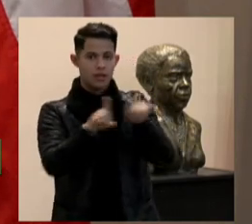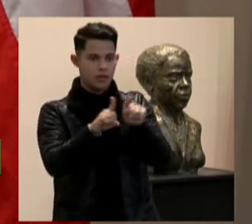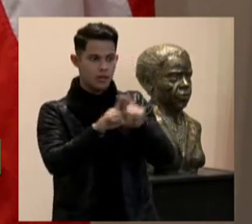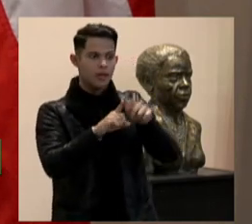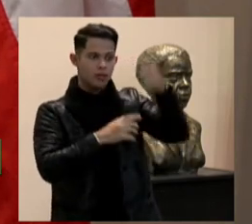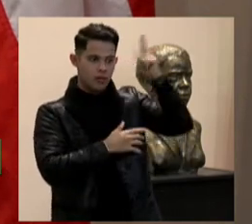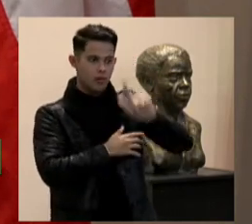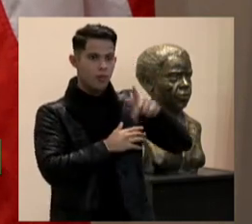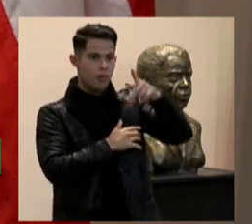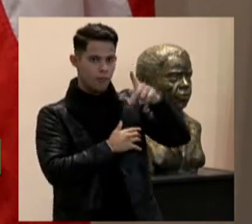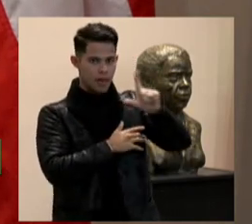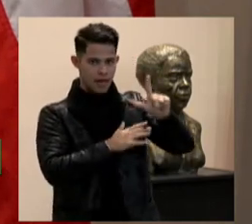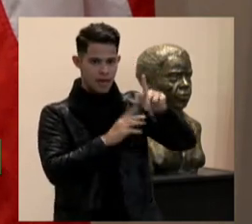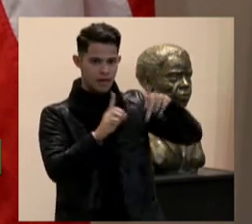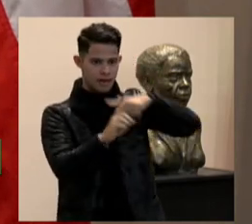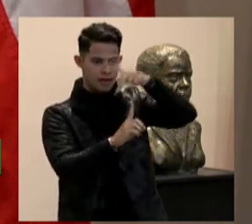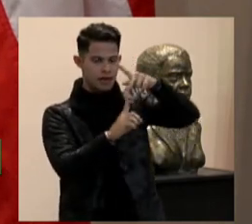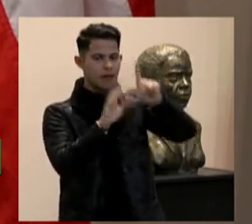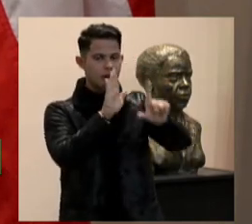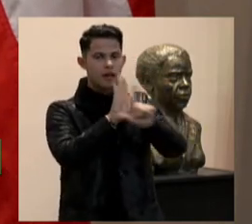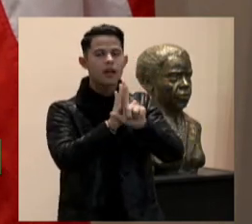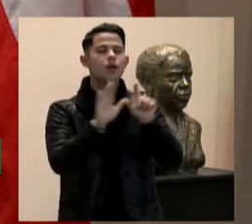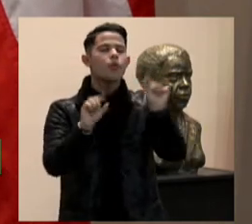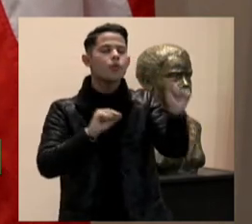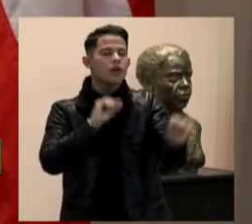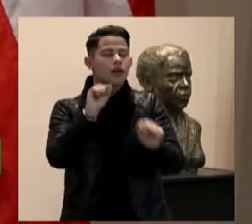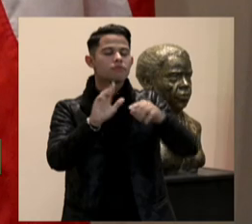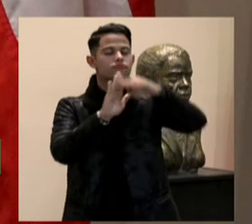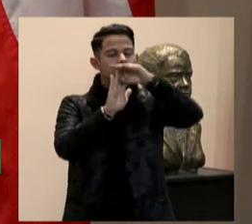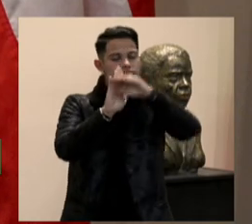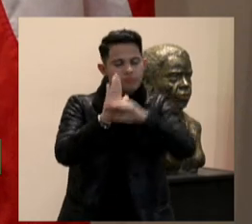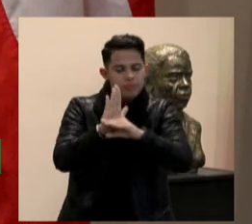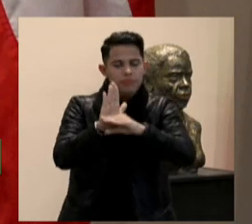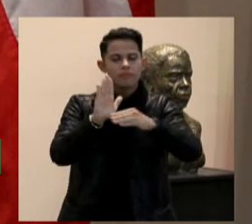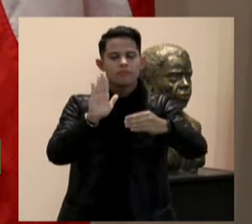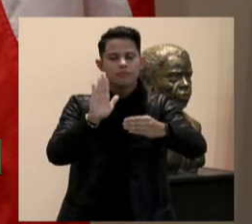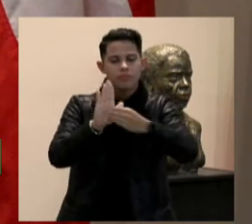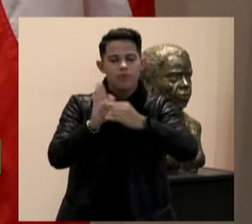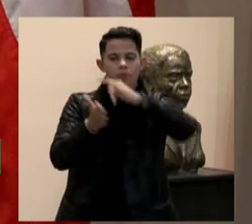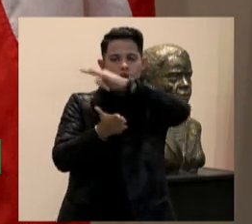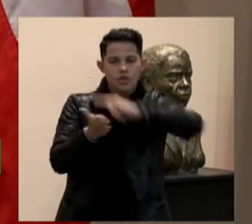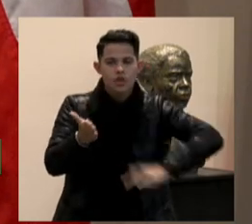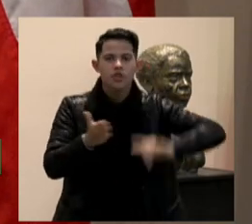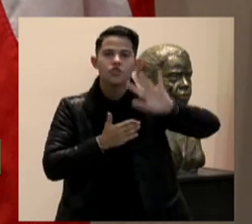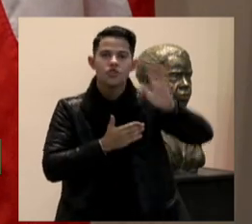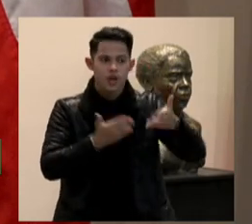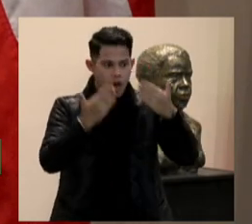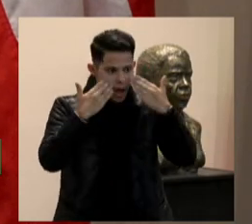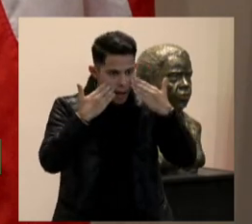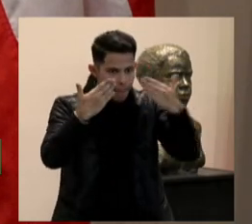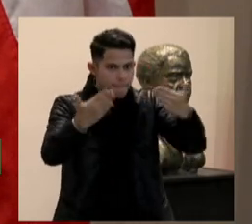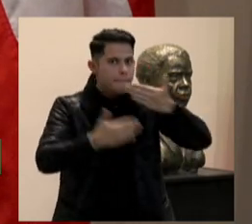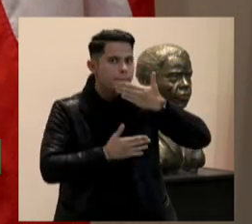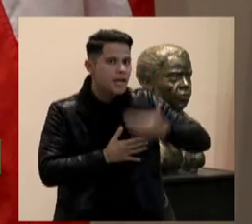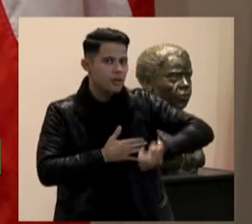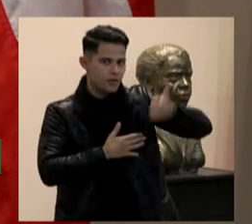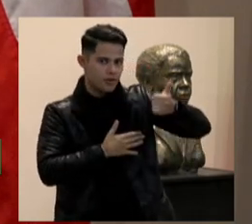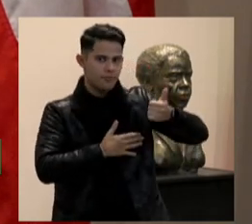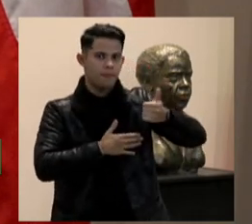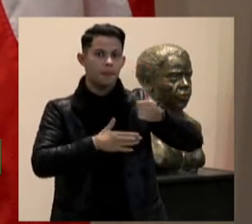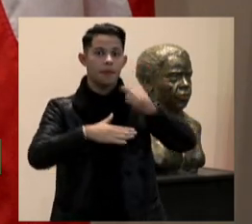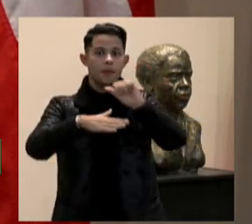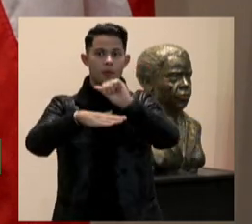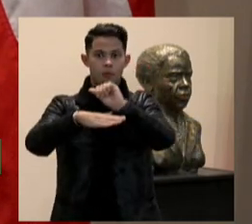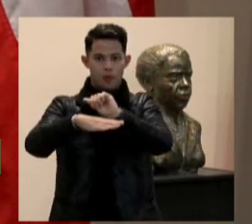vou falar um pouquinho sobre isso, pontuar de uma maneira mais explicitada. O AE é